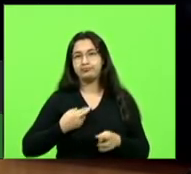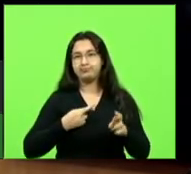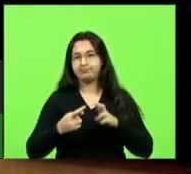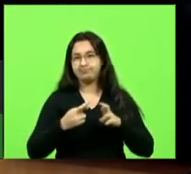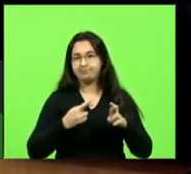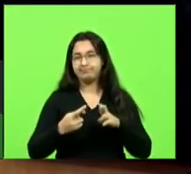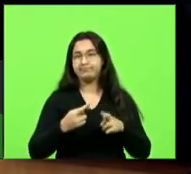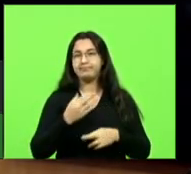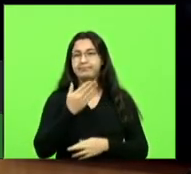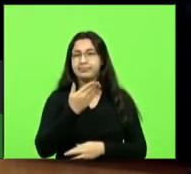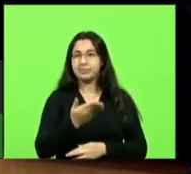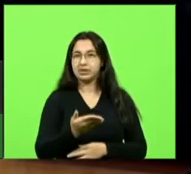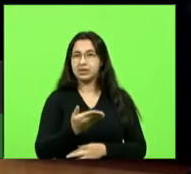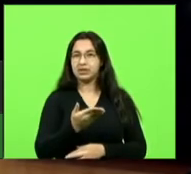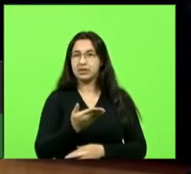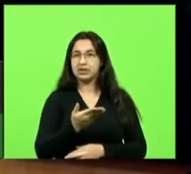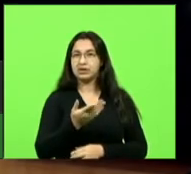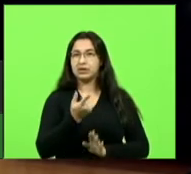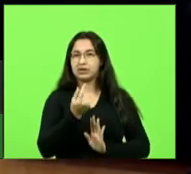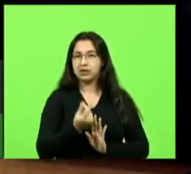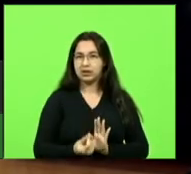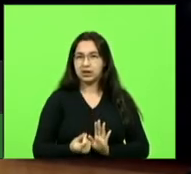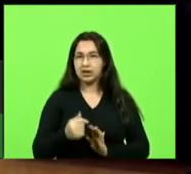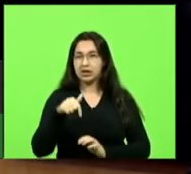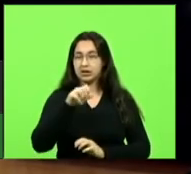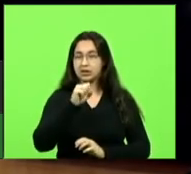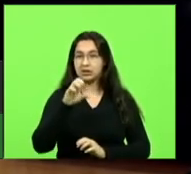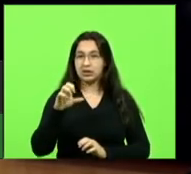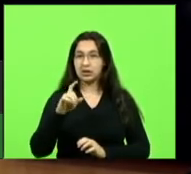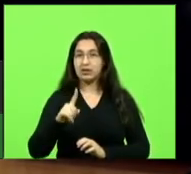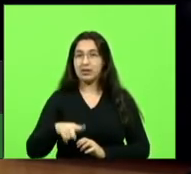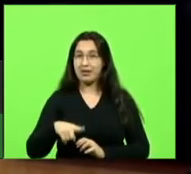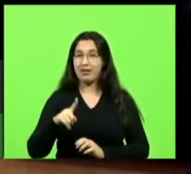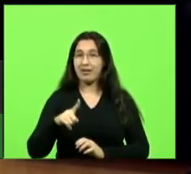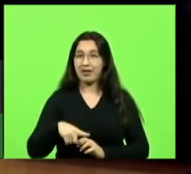são bastante dramáticos. Nós temos no estado